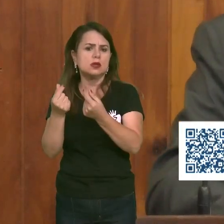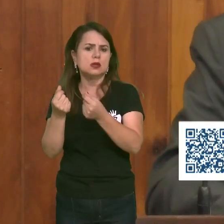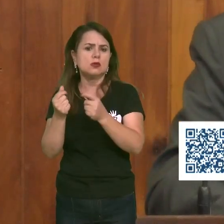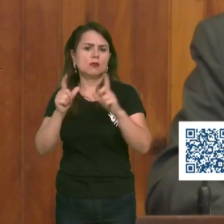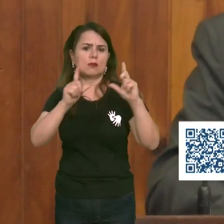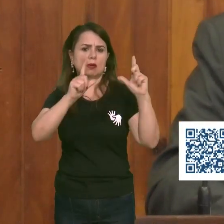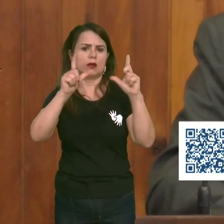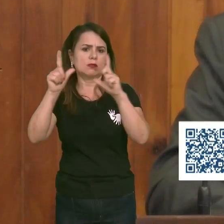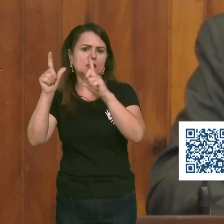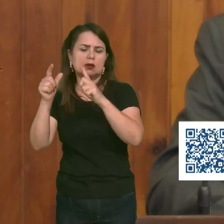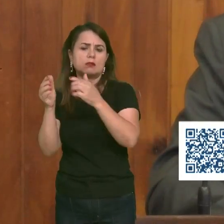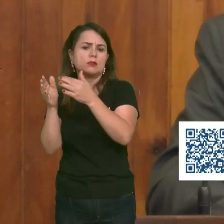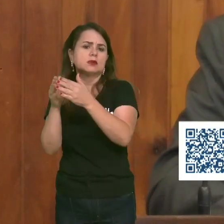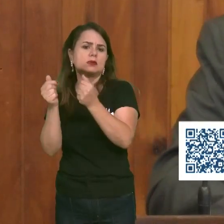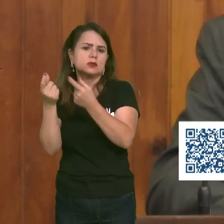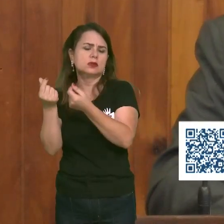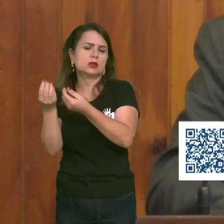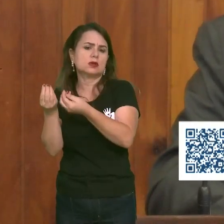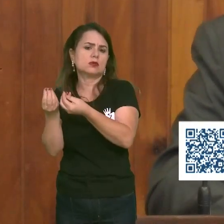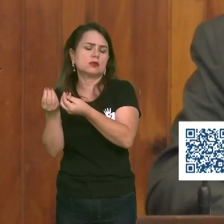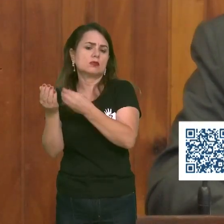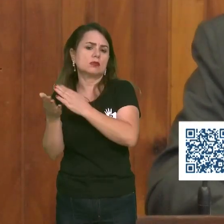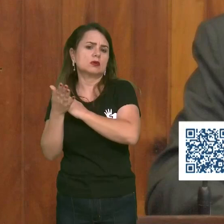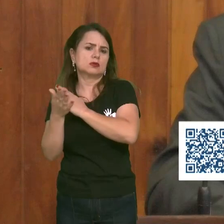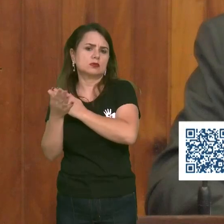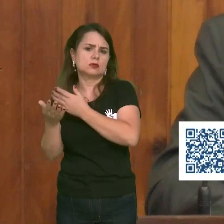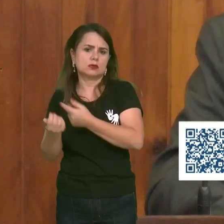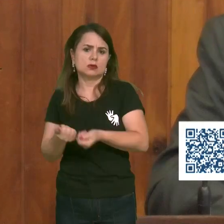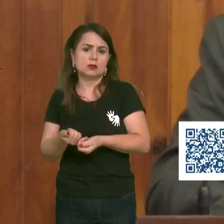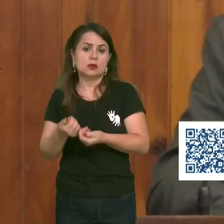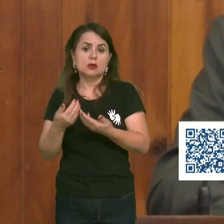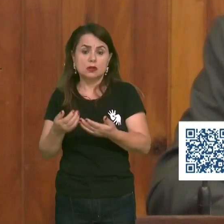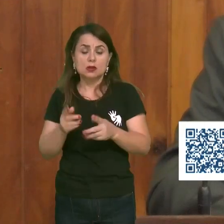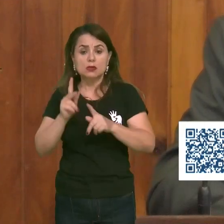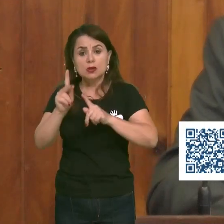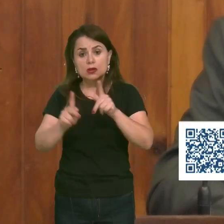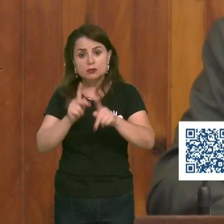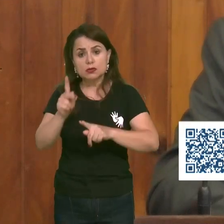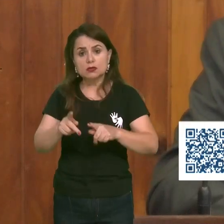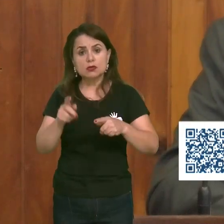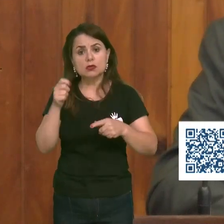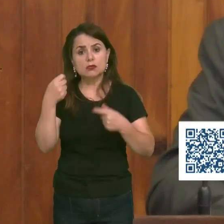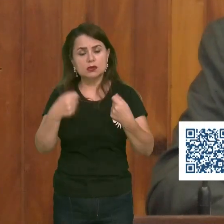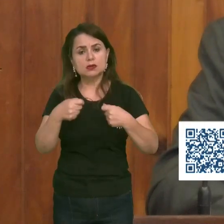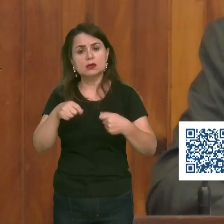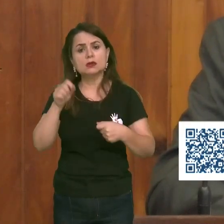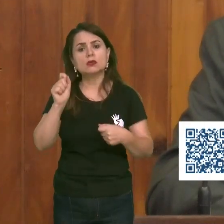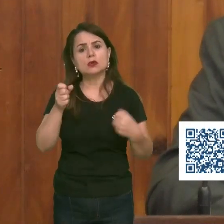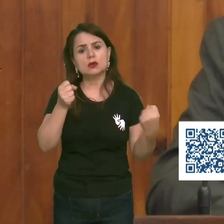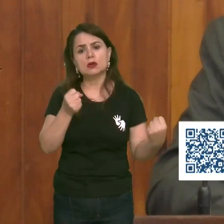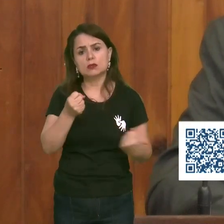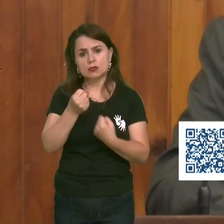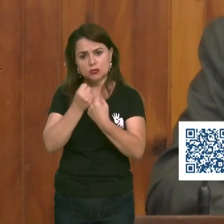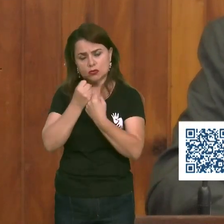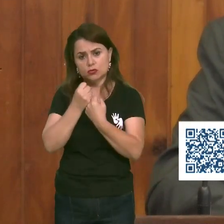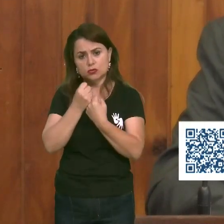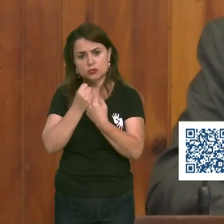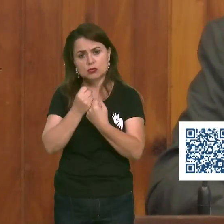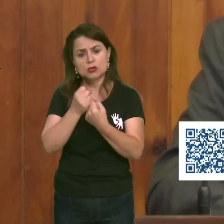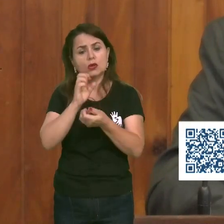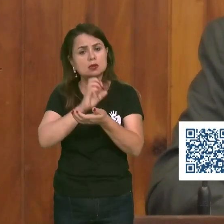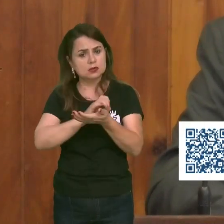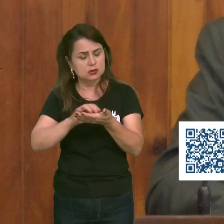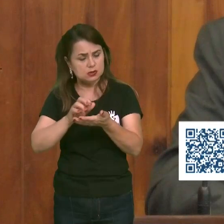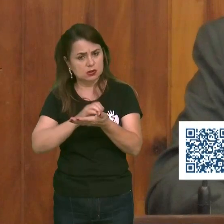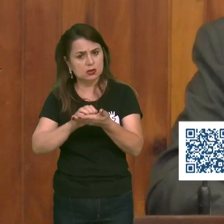pessoas necessitam de apoio da secretaria da assistência social para que